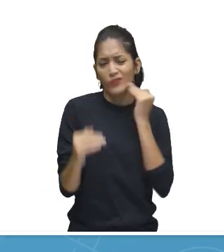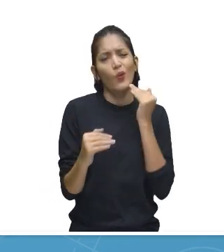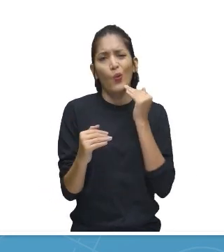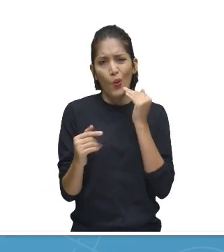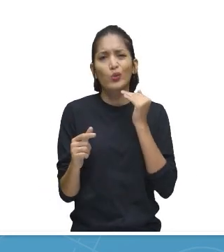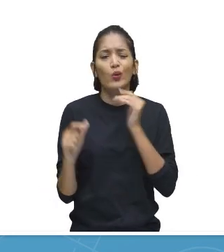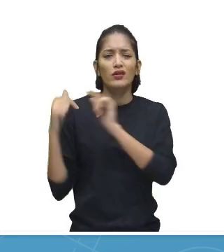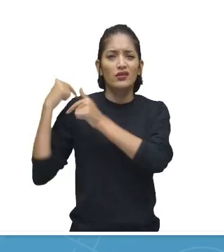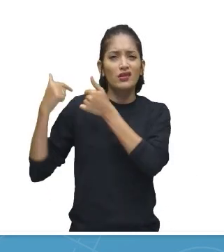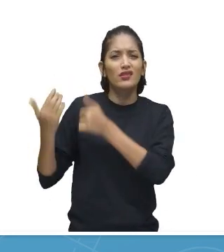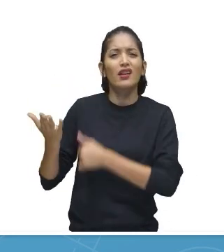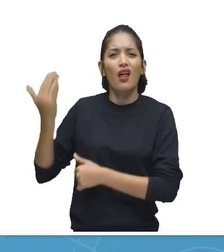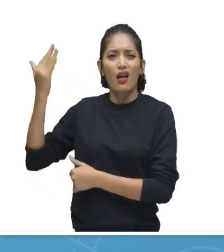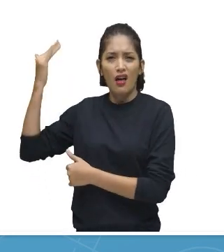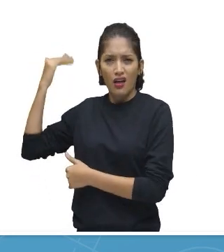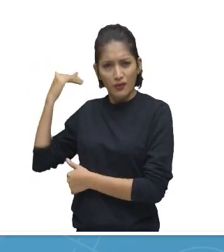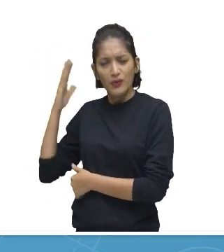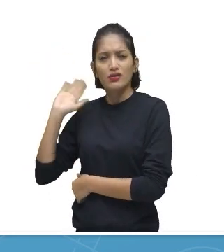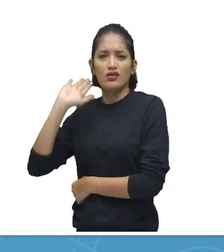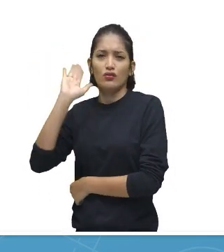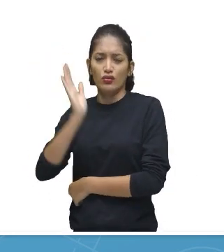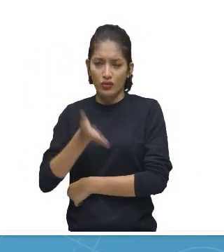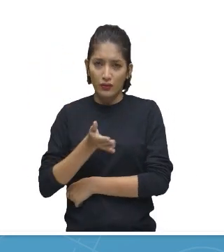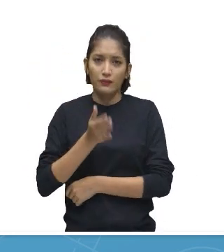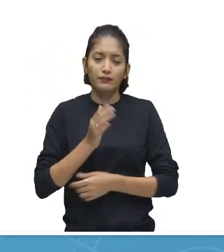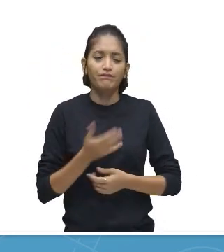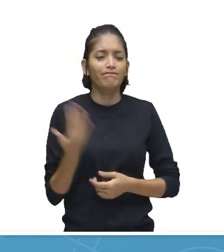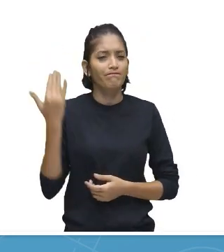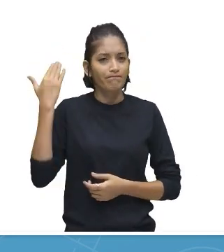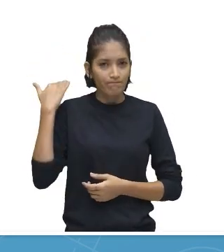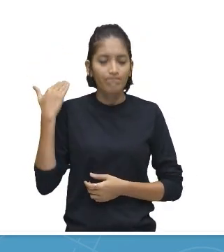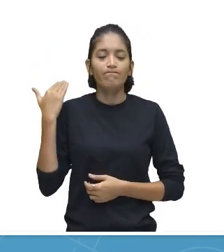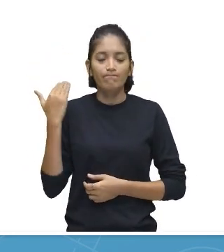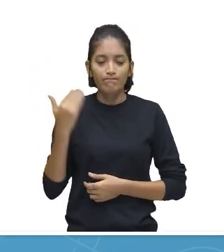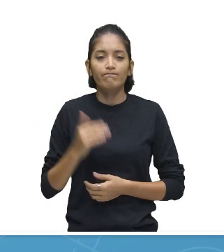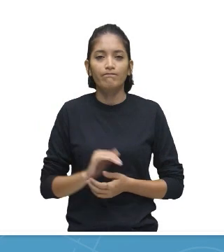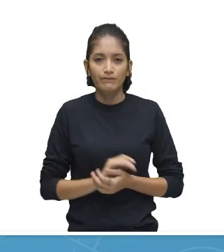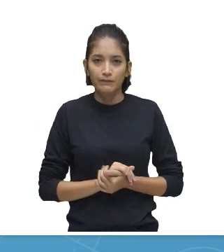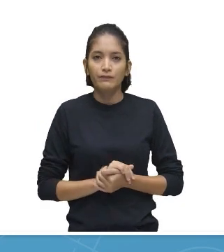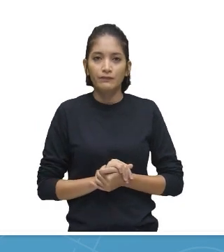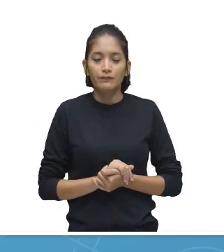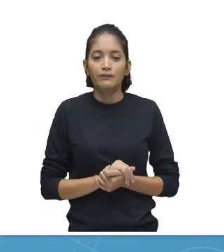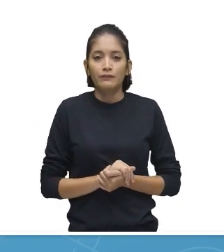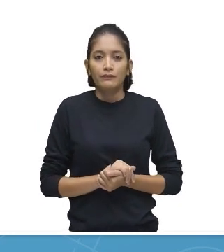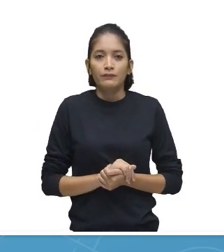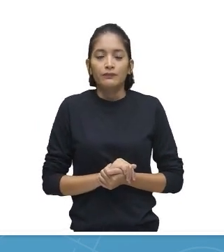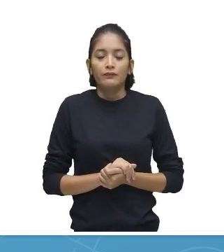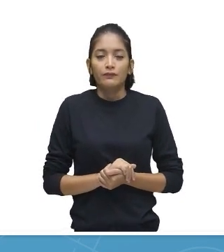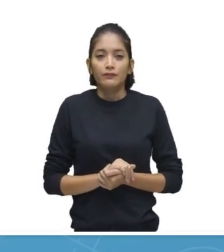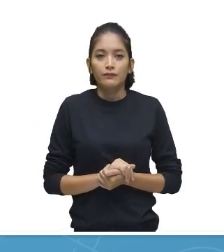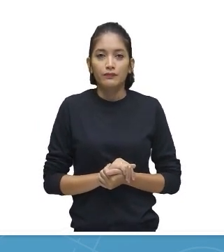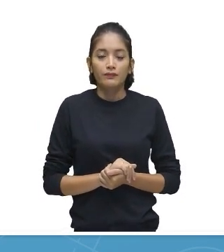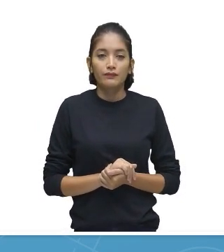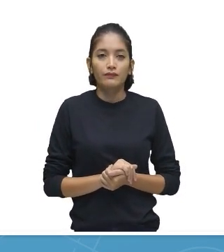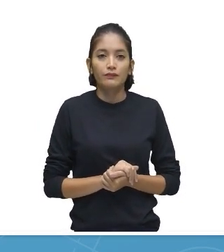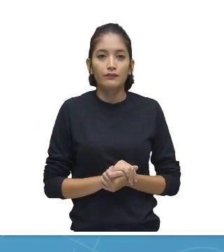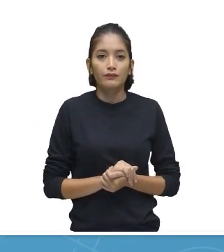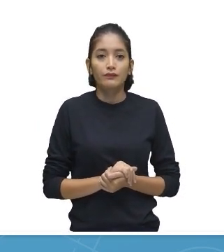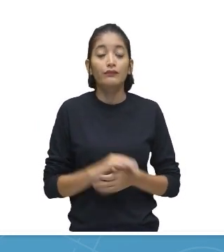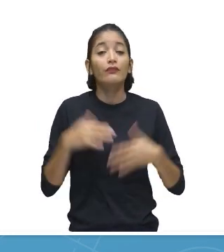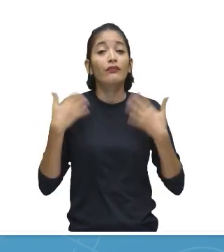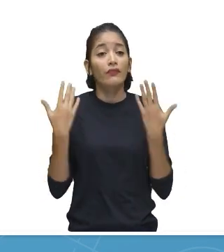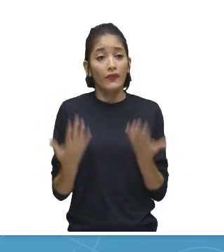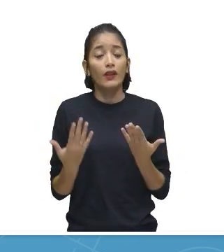artísticas que estavam acontecendo anteriormente, com essas tradições que estavam sendo acompanhadas dentro da história da arte. Aí a